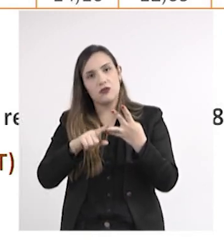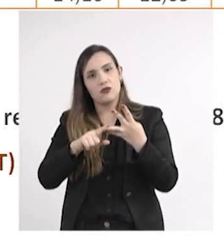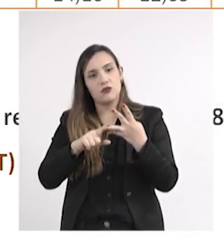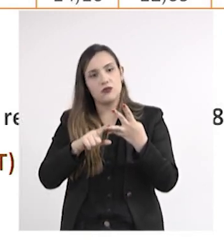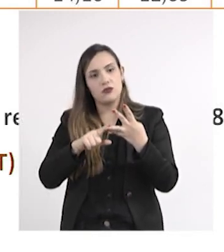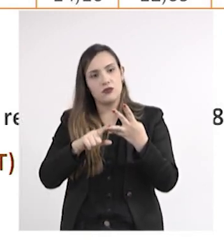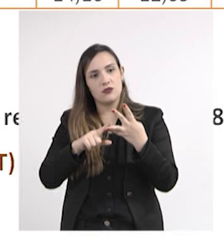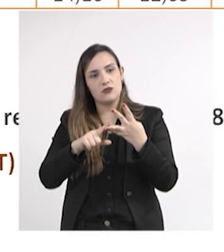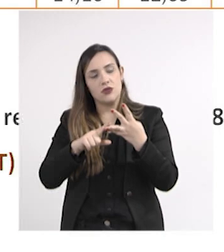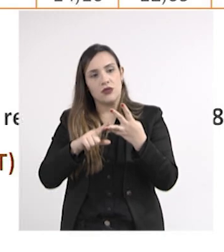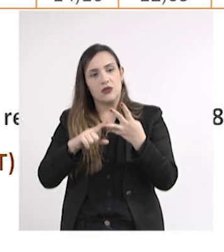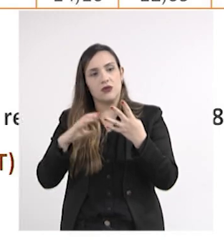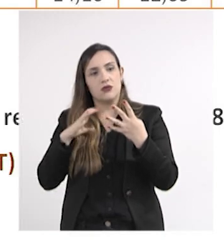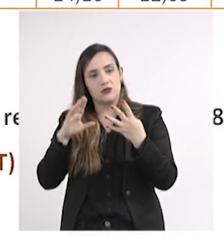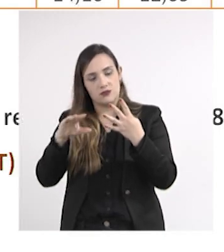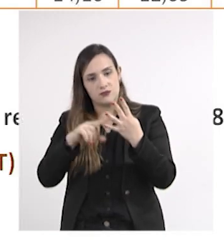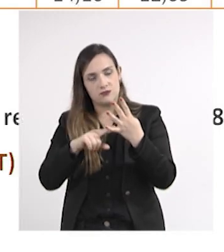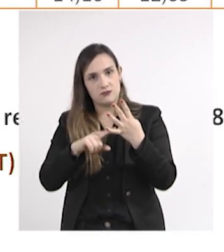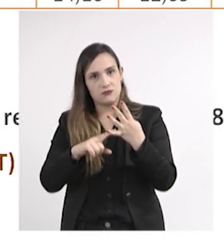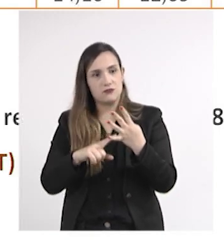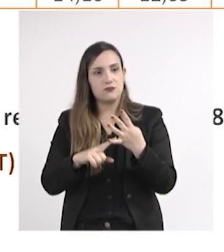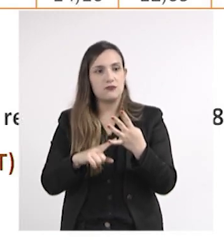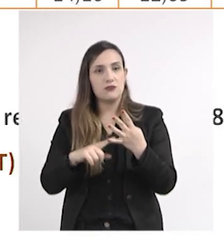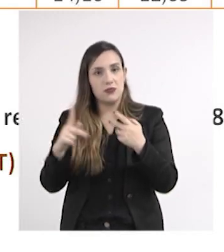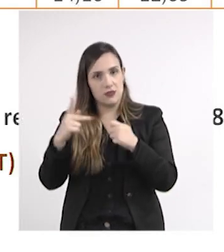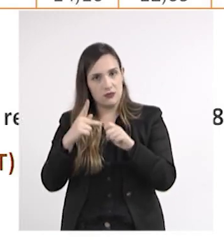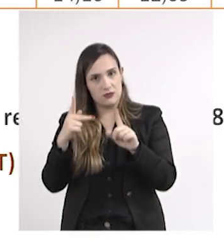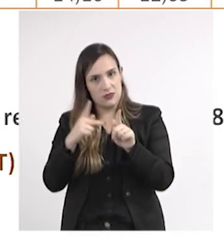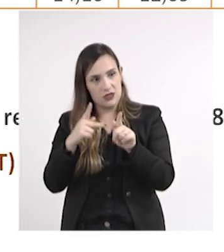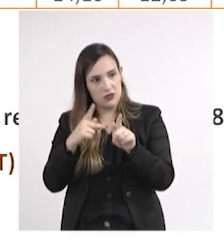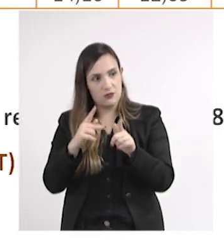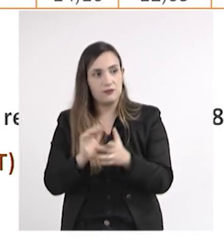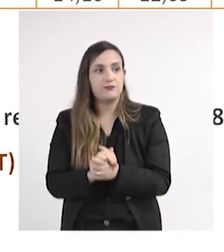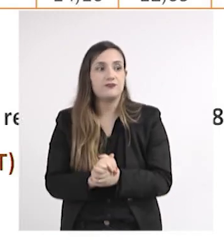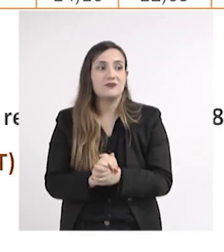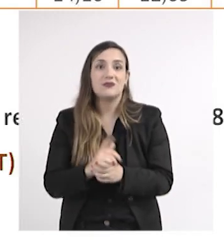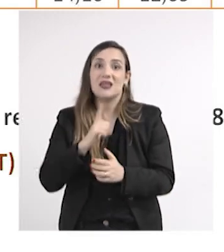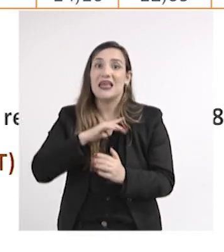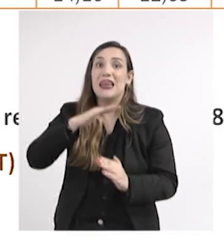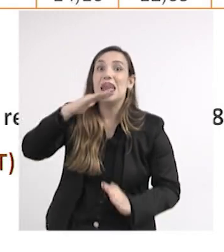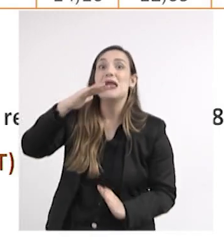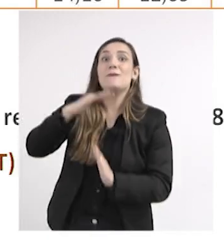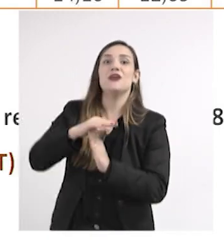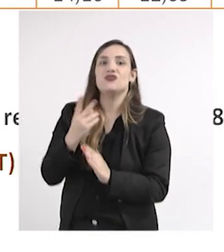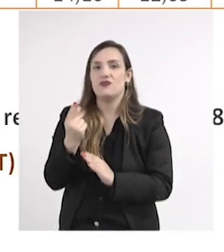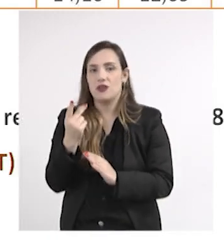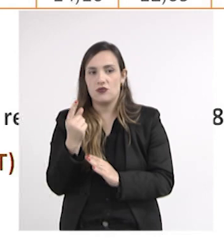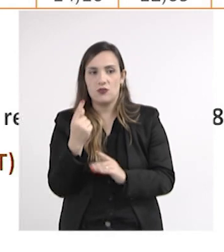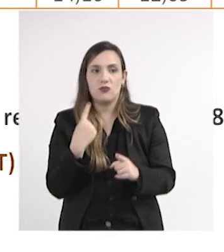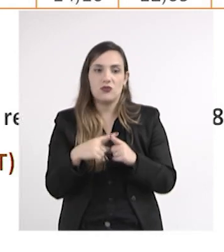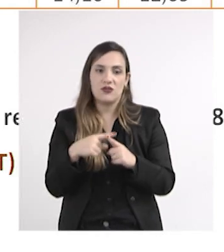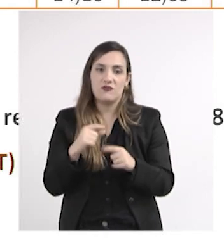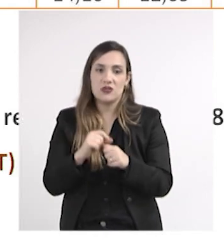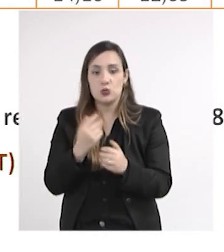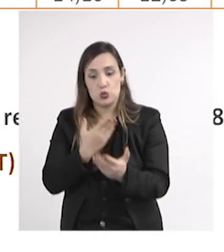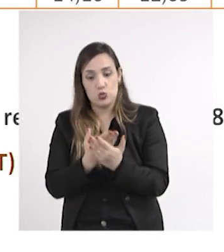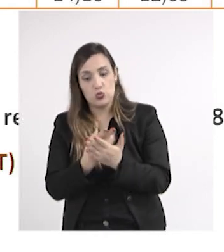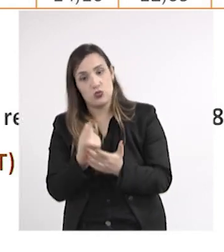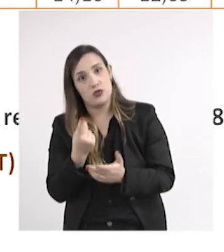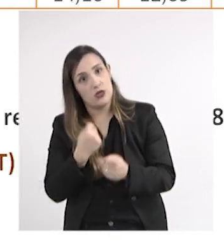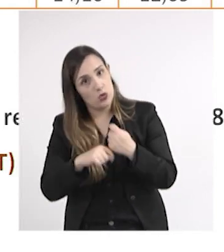tarifa teto estipulada pela Agência Nacional de Transportes Terrestres a partir dos estudos econômicos